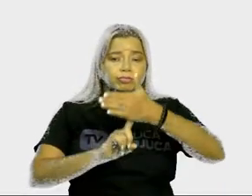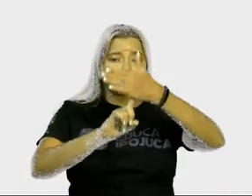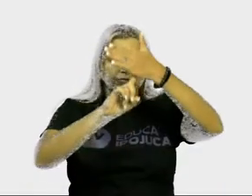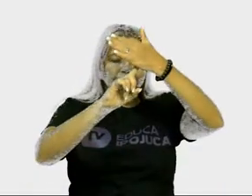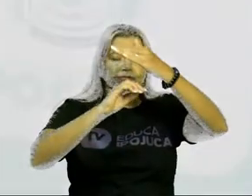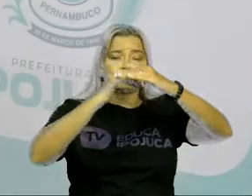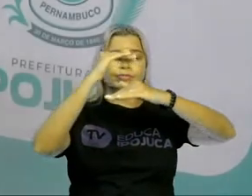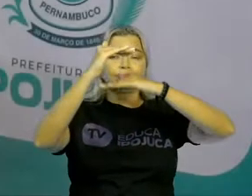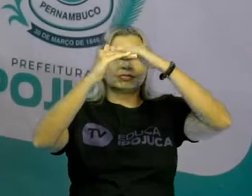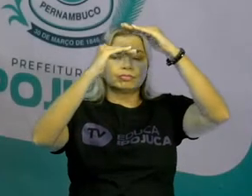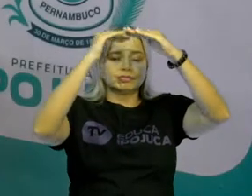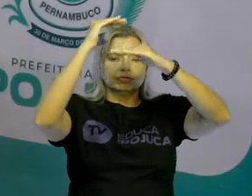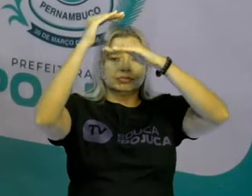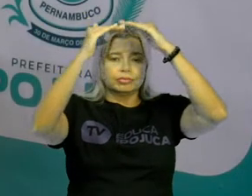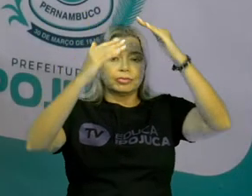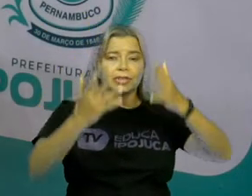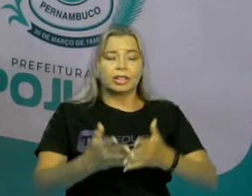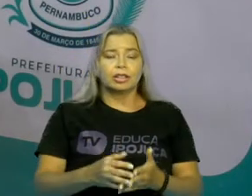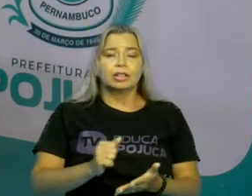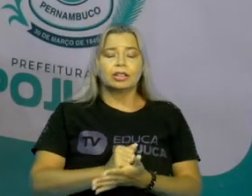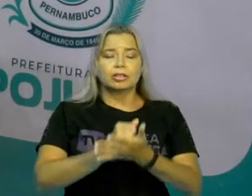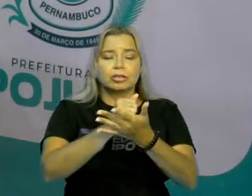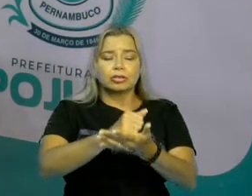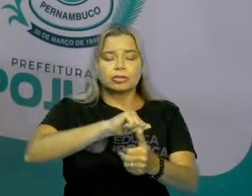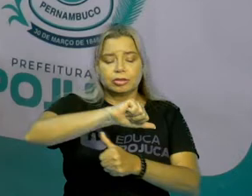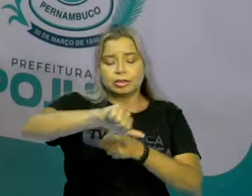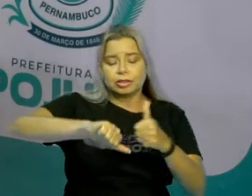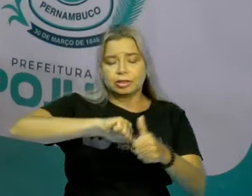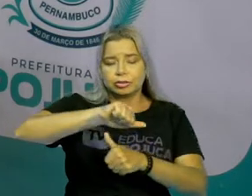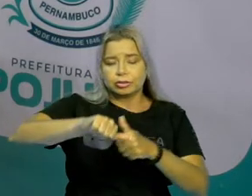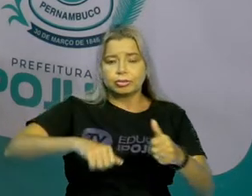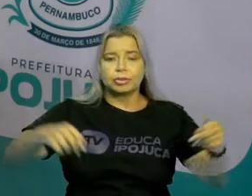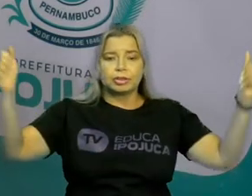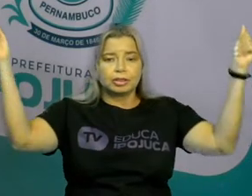que ajudaram na transformação dessas artes visuais.